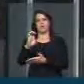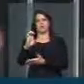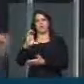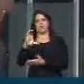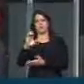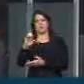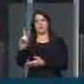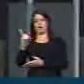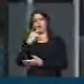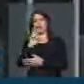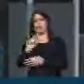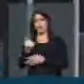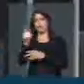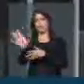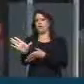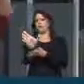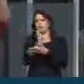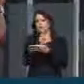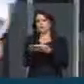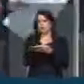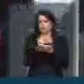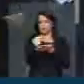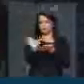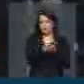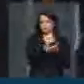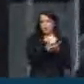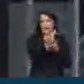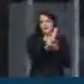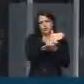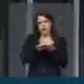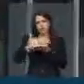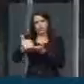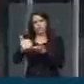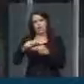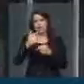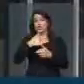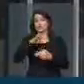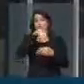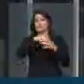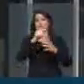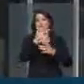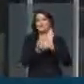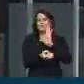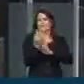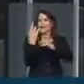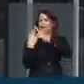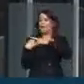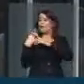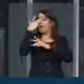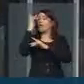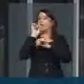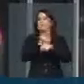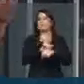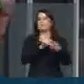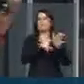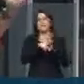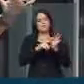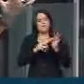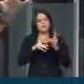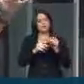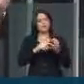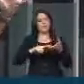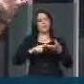um órgão único de arrecadação e distribuição, e ali nós não conseguimos criar competências para a fiscalização,